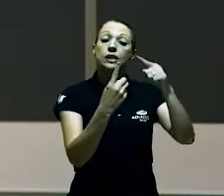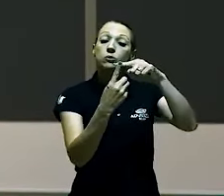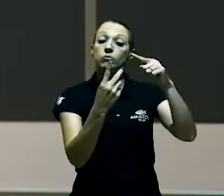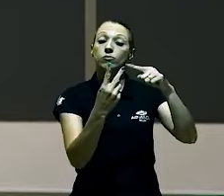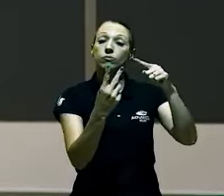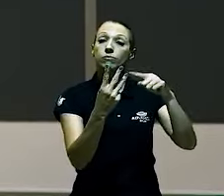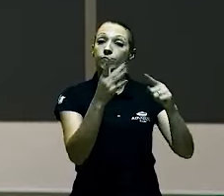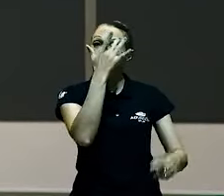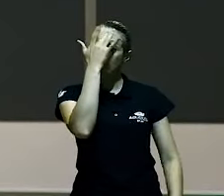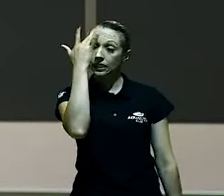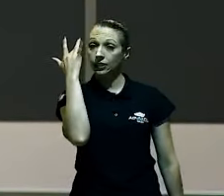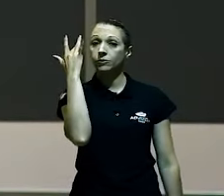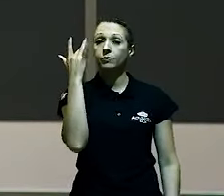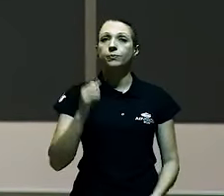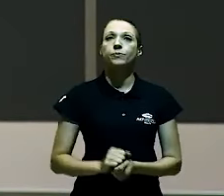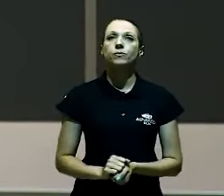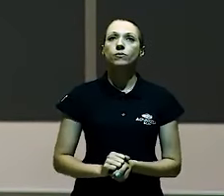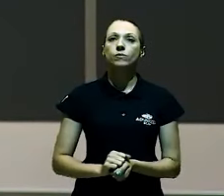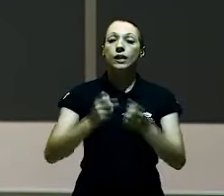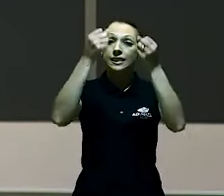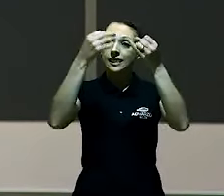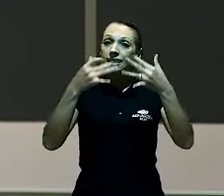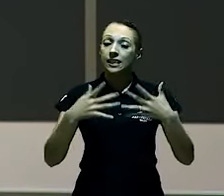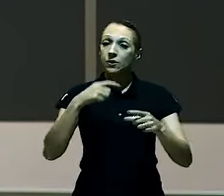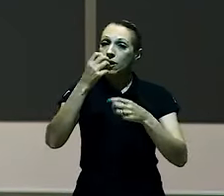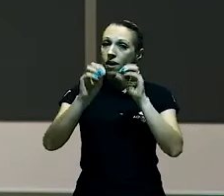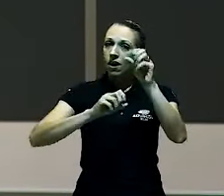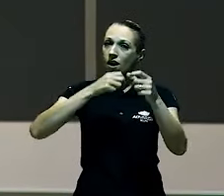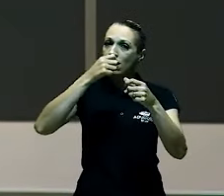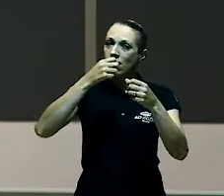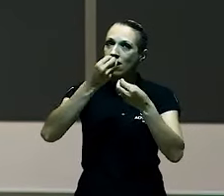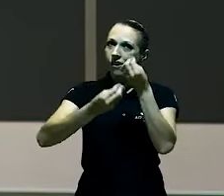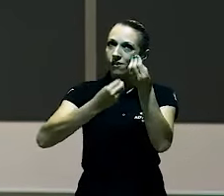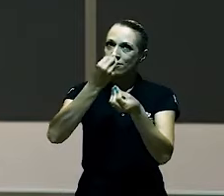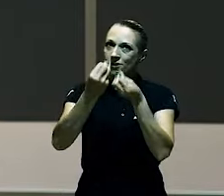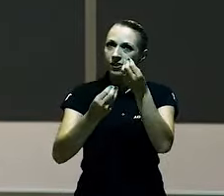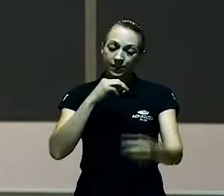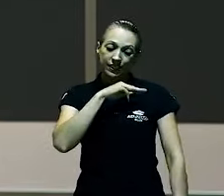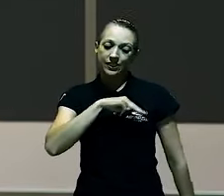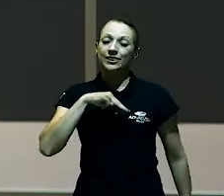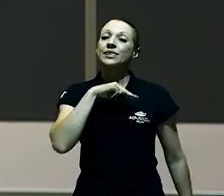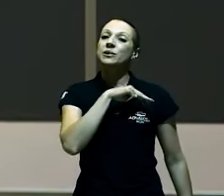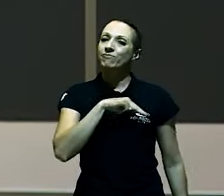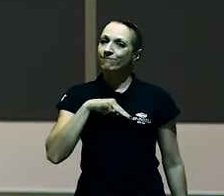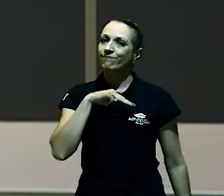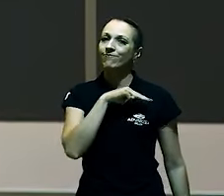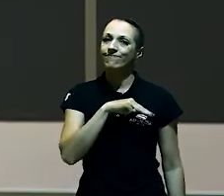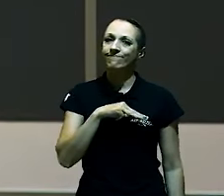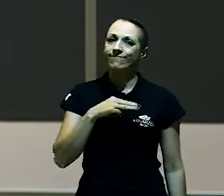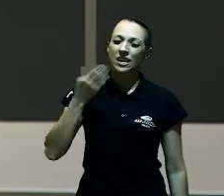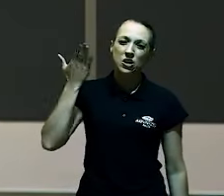personagens que exemplificam muito bem a nossa relação missionária. Uma nação que necessitava ouvir a mensagem de